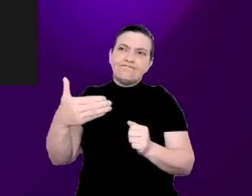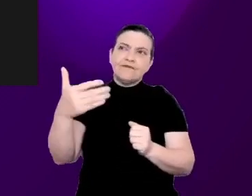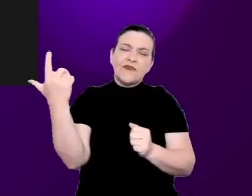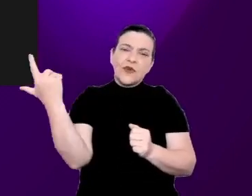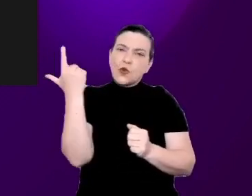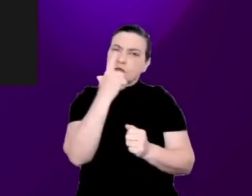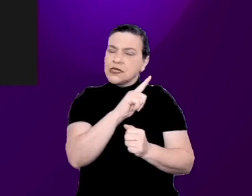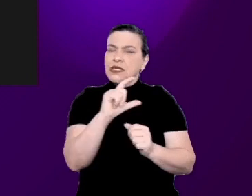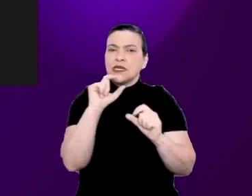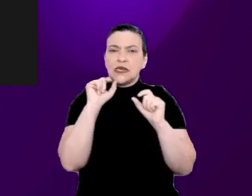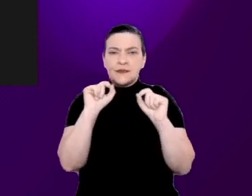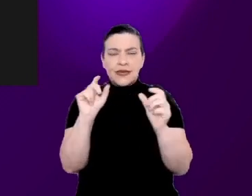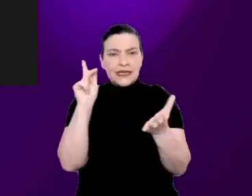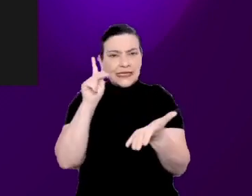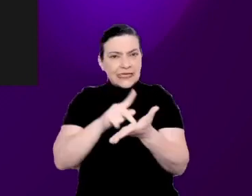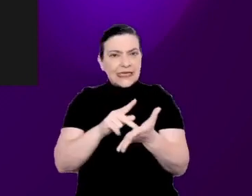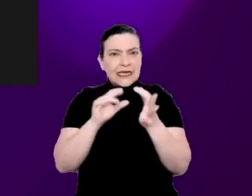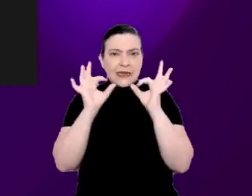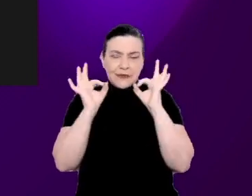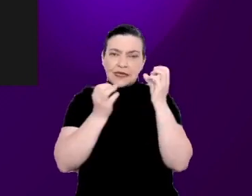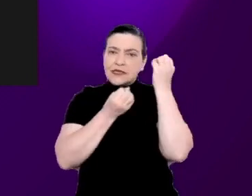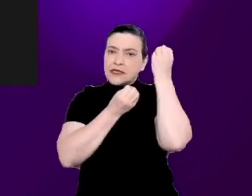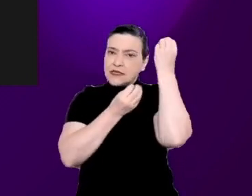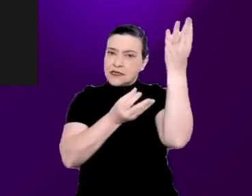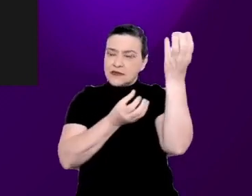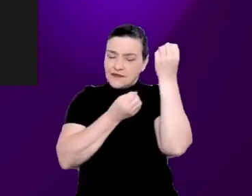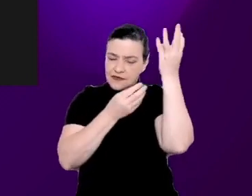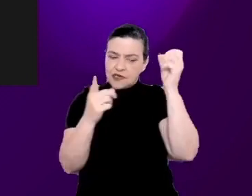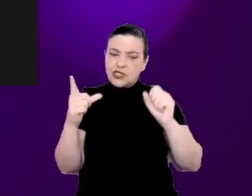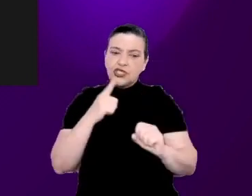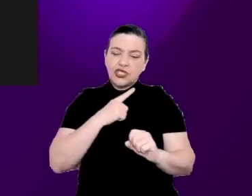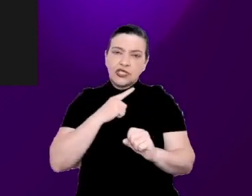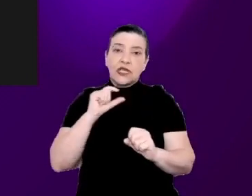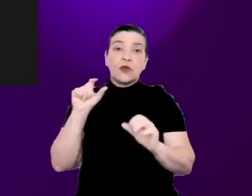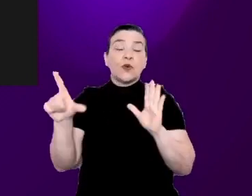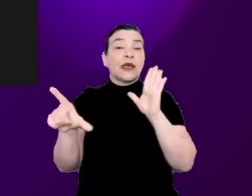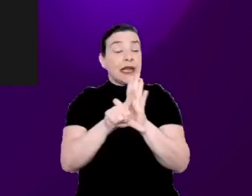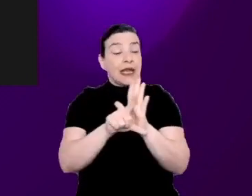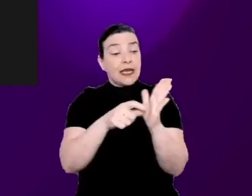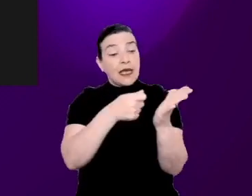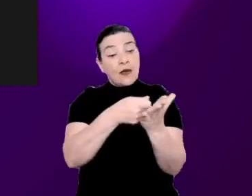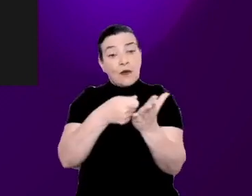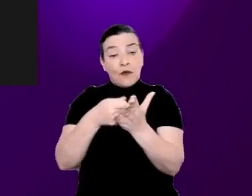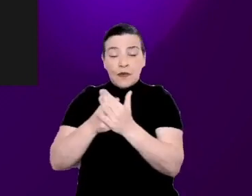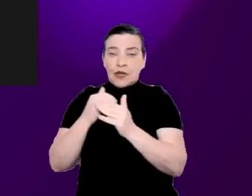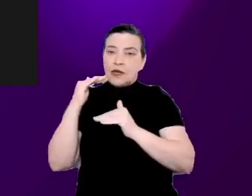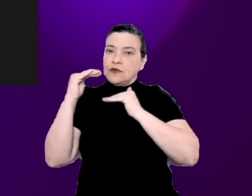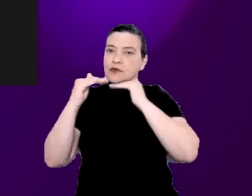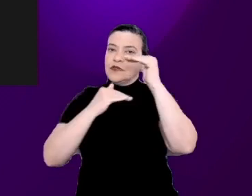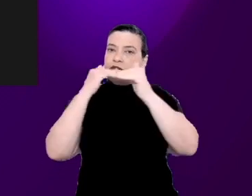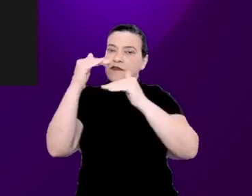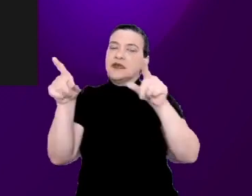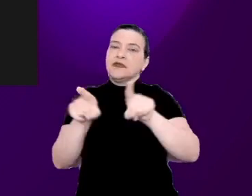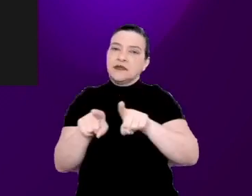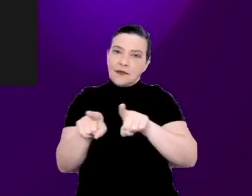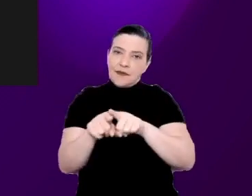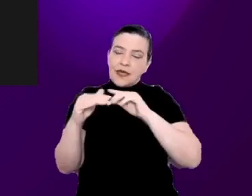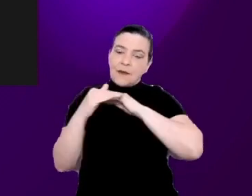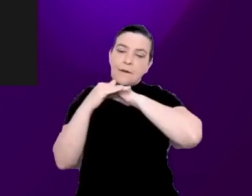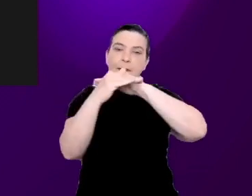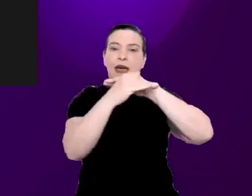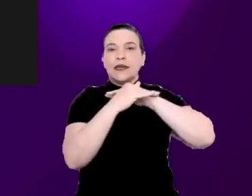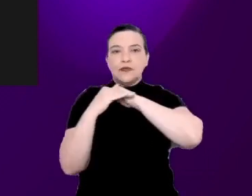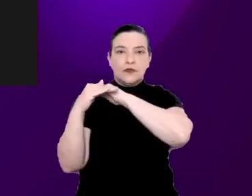conseguir interoperar verdadeiramente os dados quando a gente tiver algum tipo de lei que obrigue o desenvolvimento e a adoção desses padrões